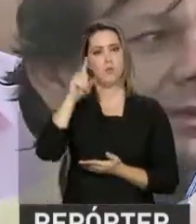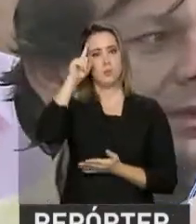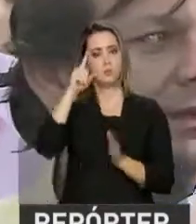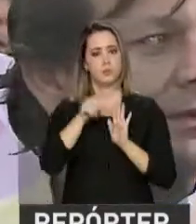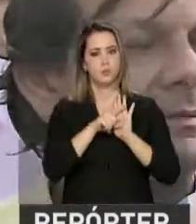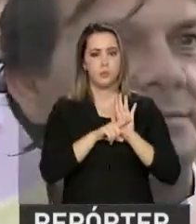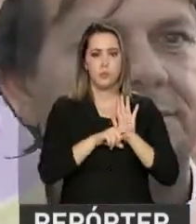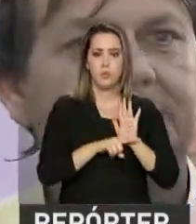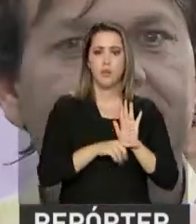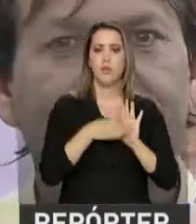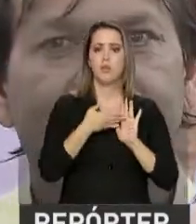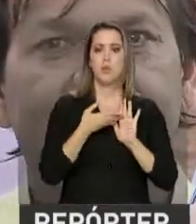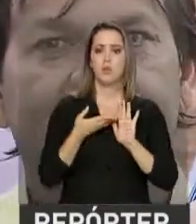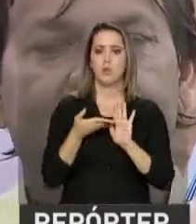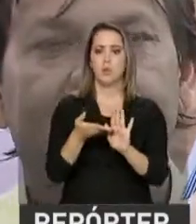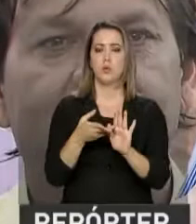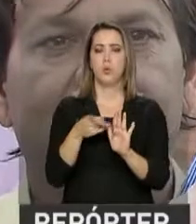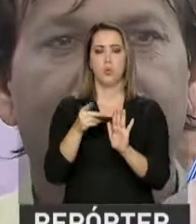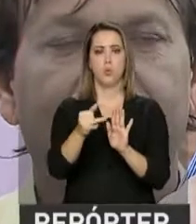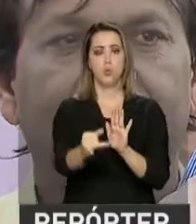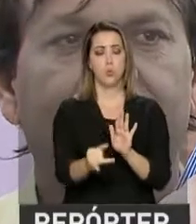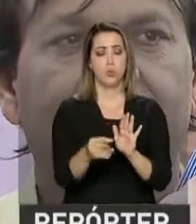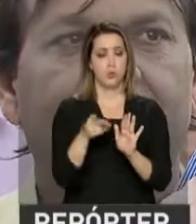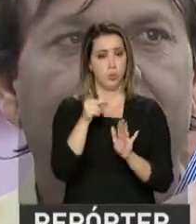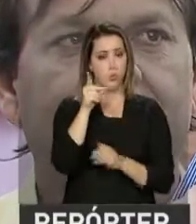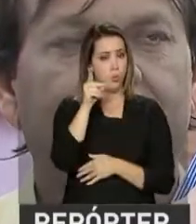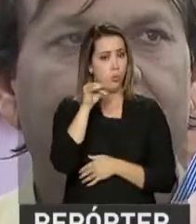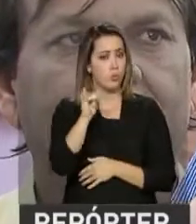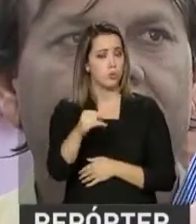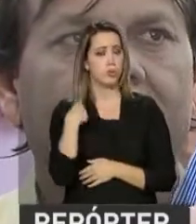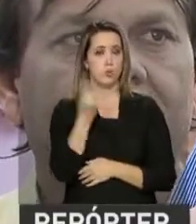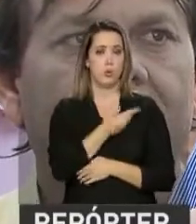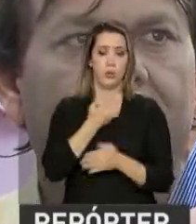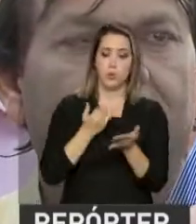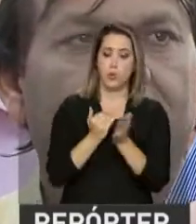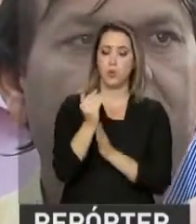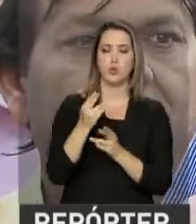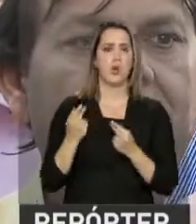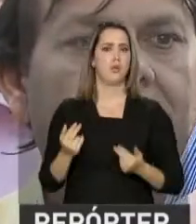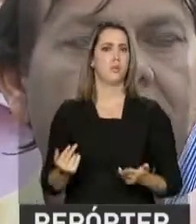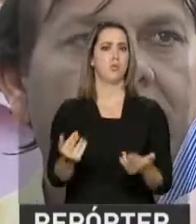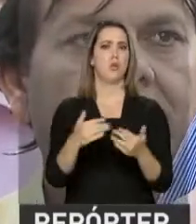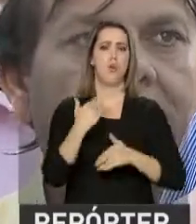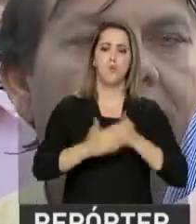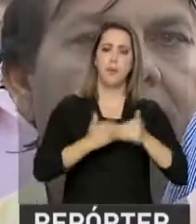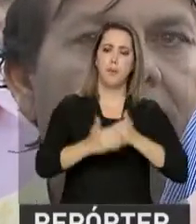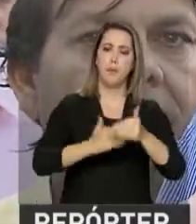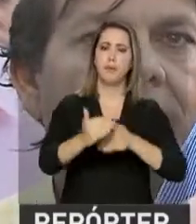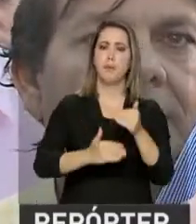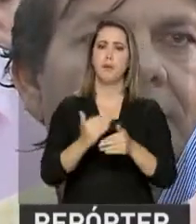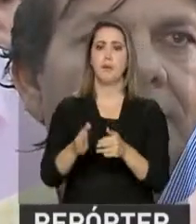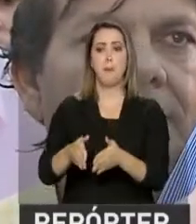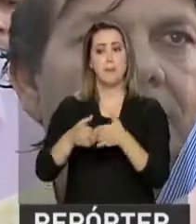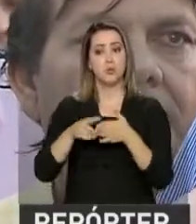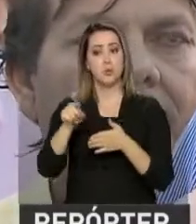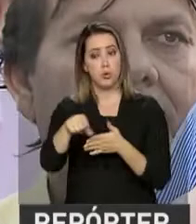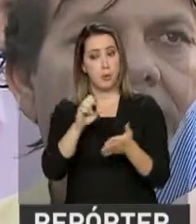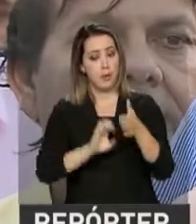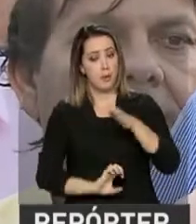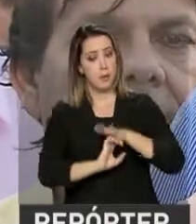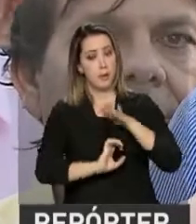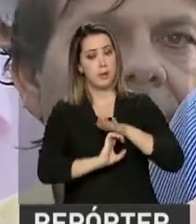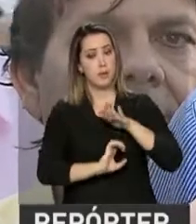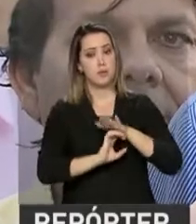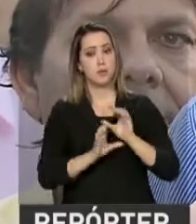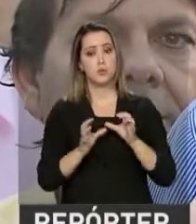serviço dadas nos últimos dias, agora continuaremos a todo vapor, avançando e cobrando da empresa,